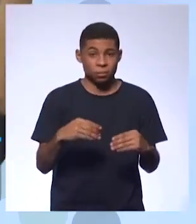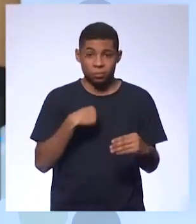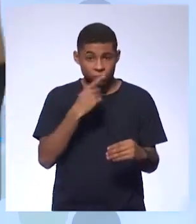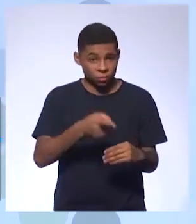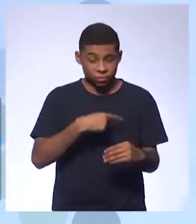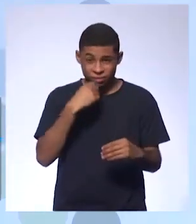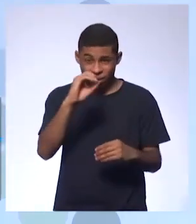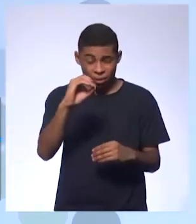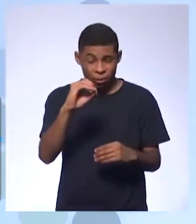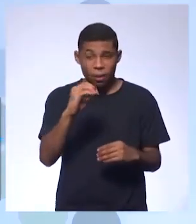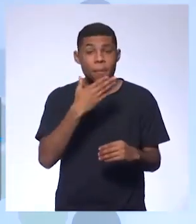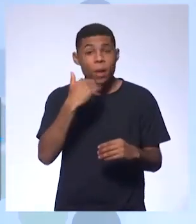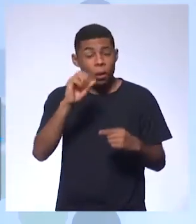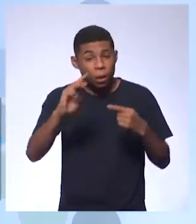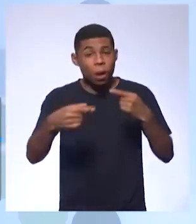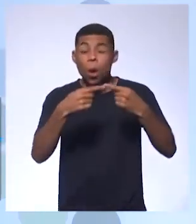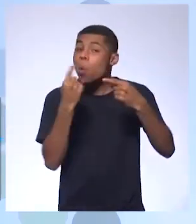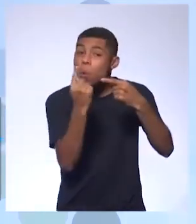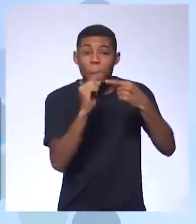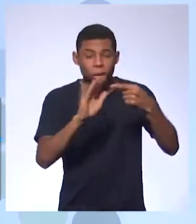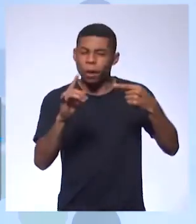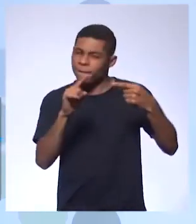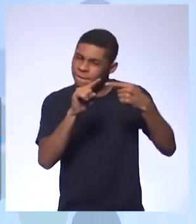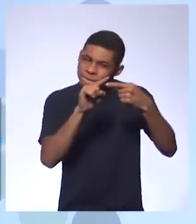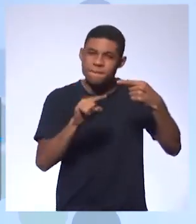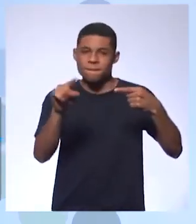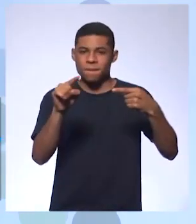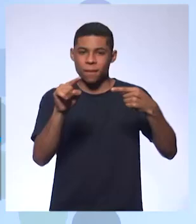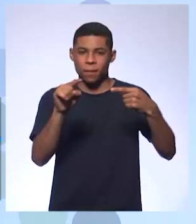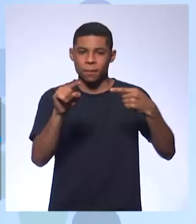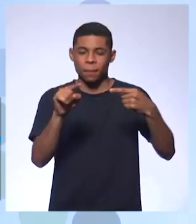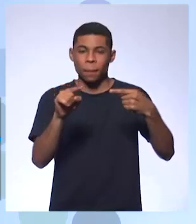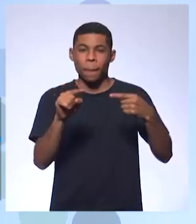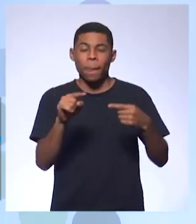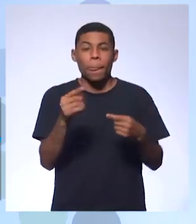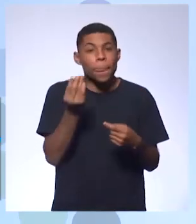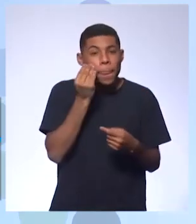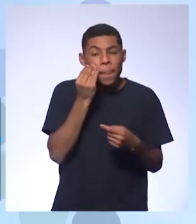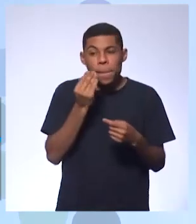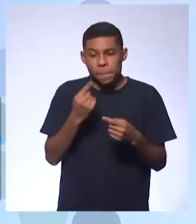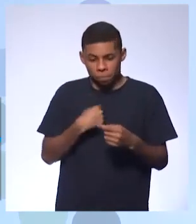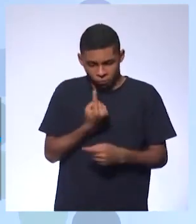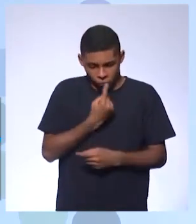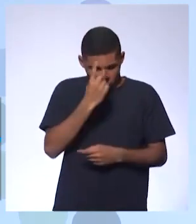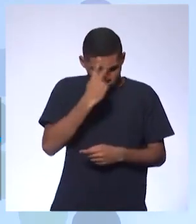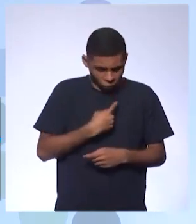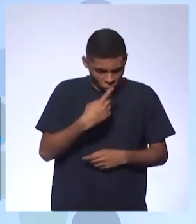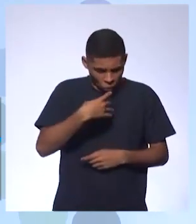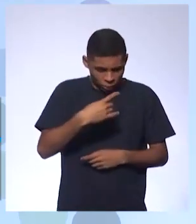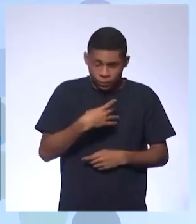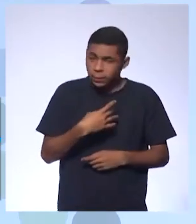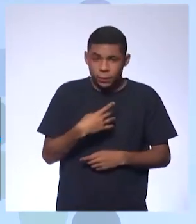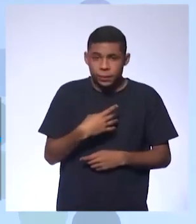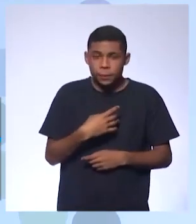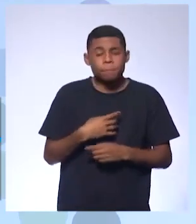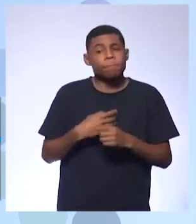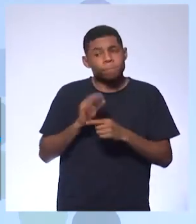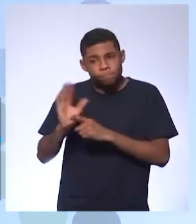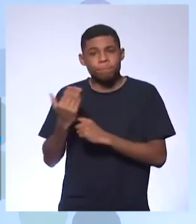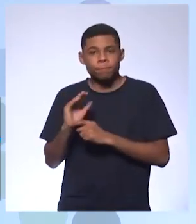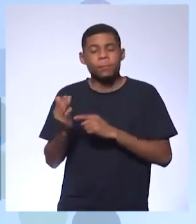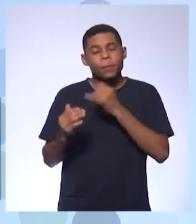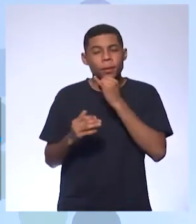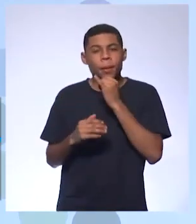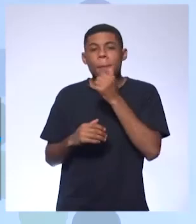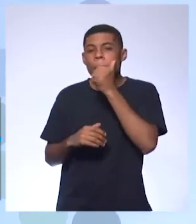um propósito de uma coisa e dividir a meta com pessoas intermediárias. Então, é você falar para sua mãe, mãe, eu